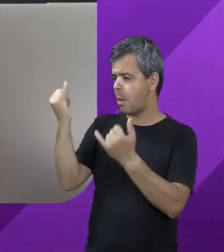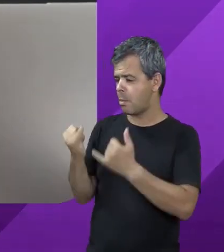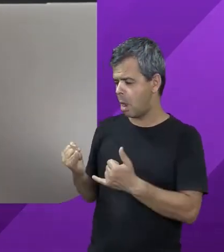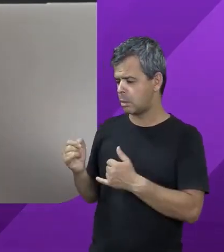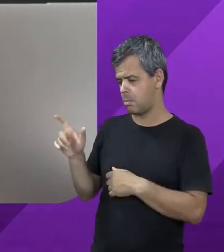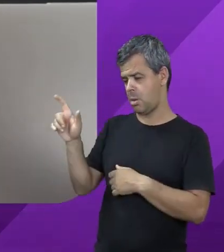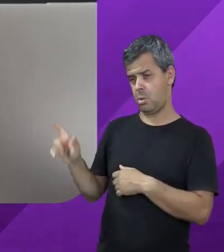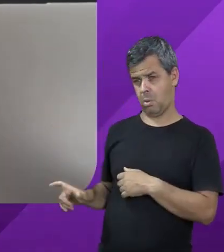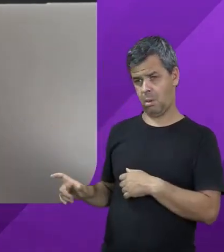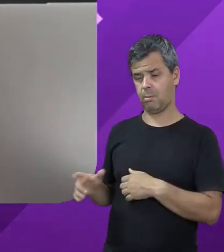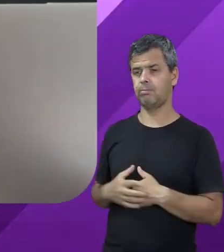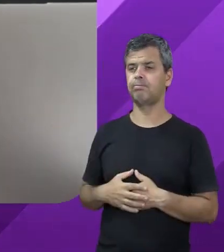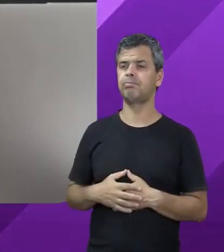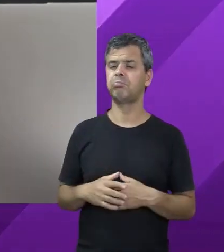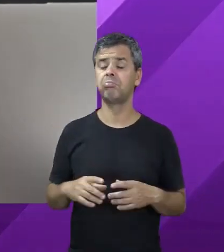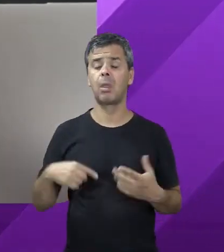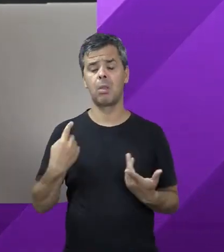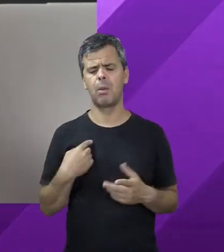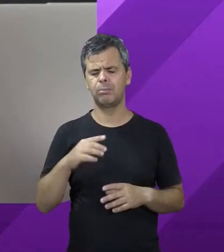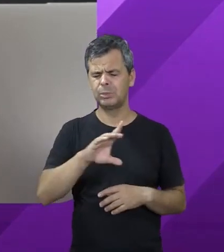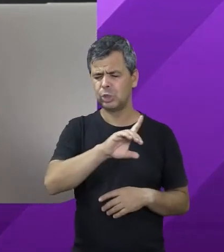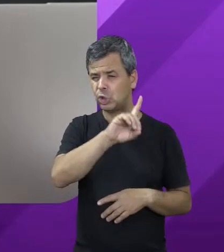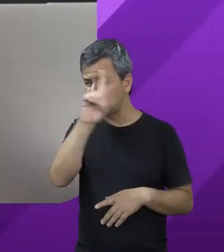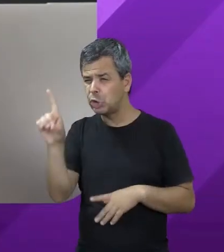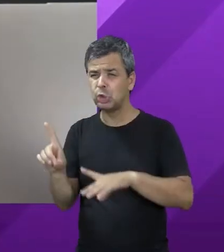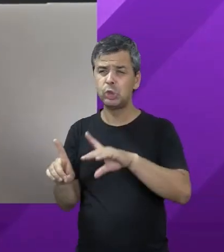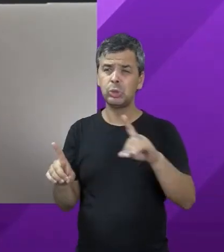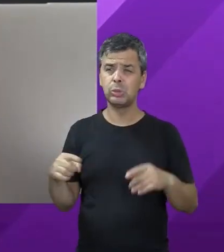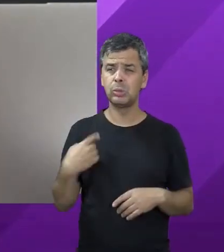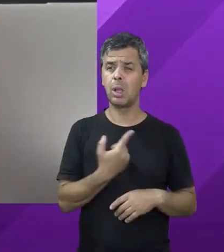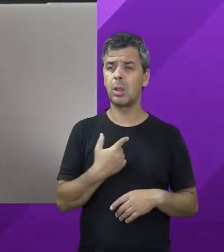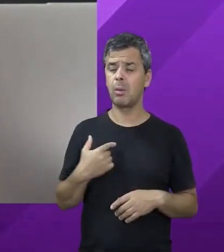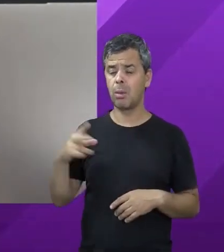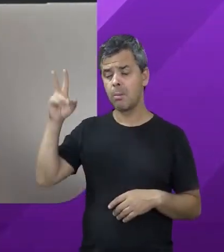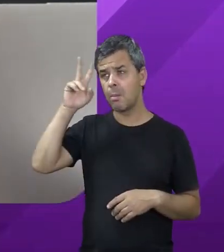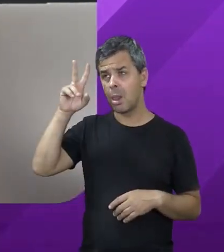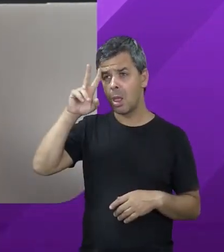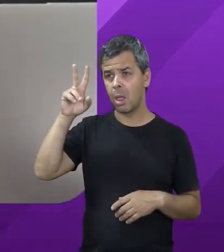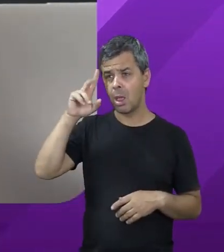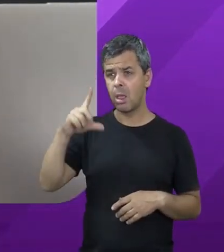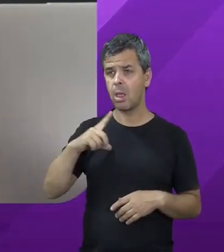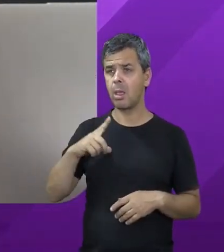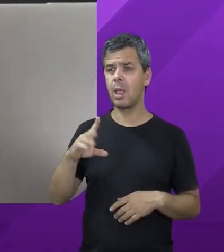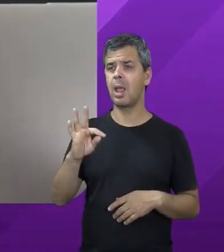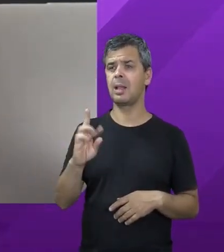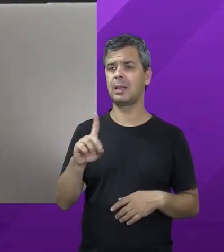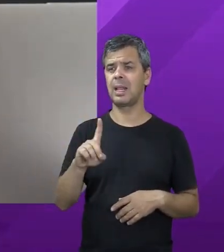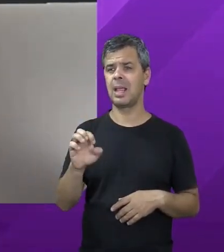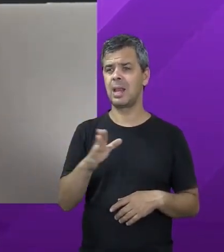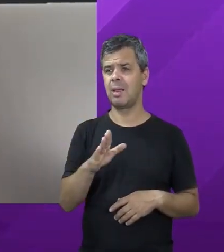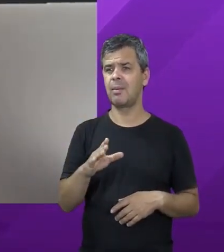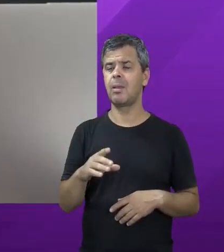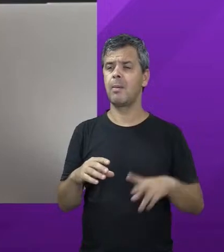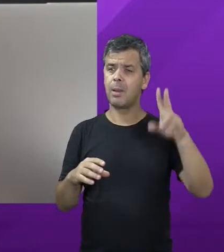colonizador. Você tem aí várias datas, inclusive a gente trazendo a memória, né? De Teresa de Benguela, trazendo